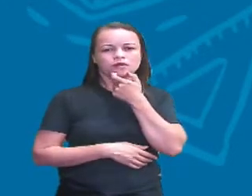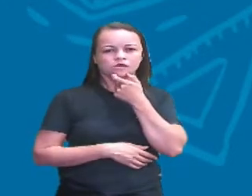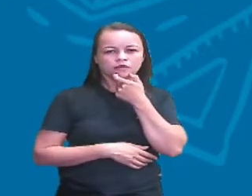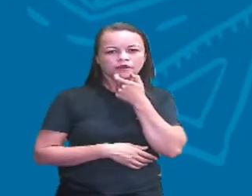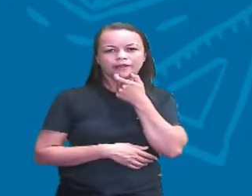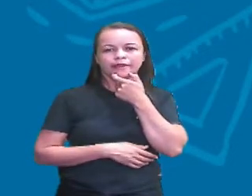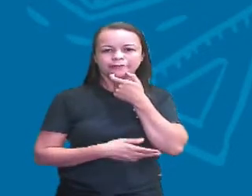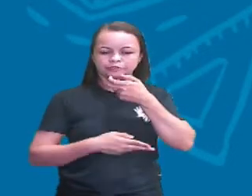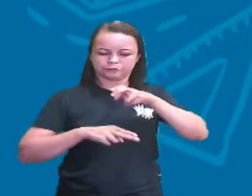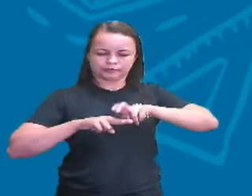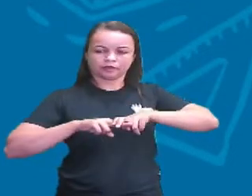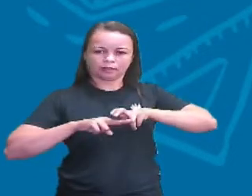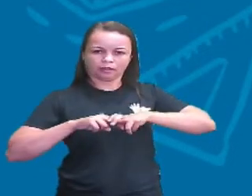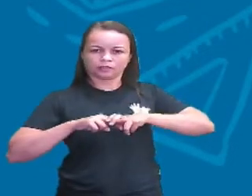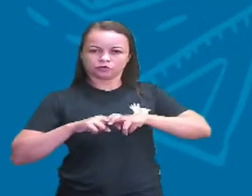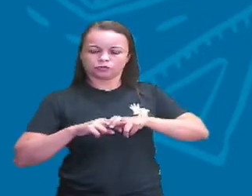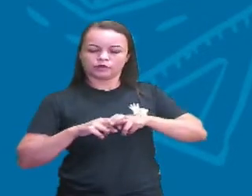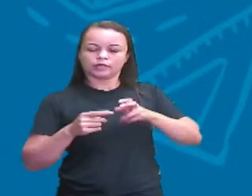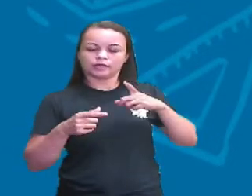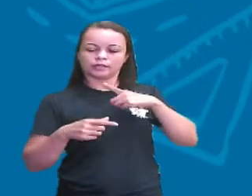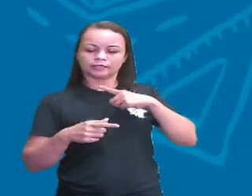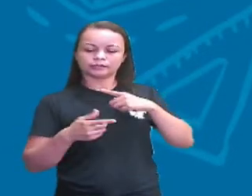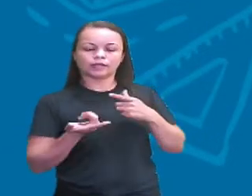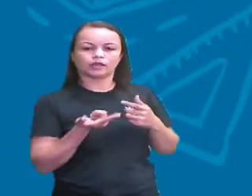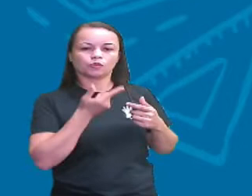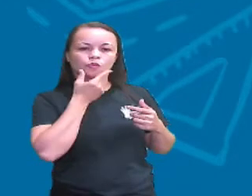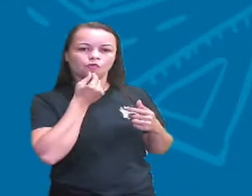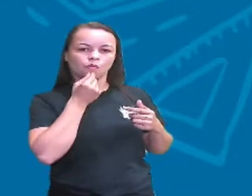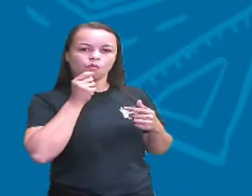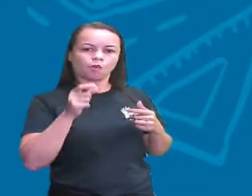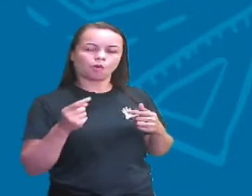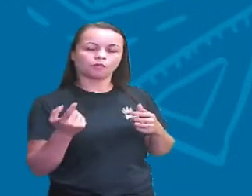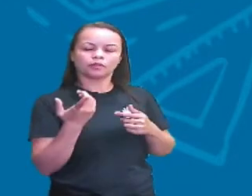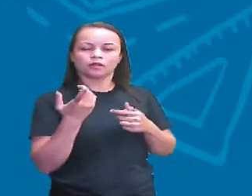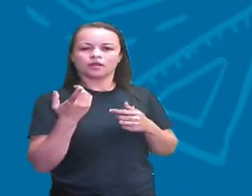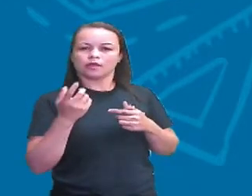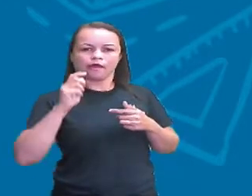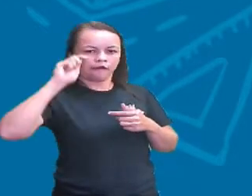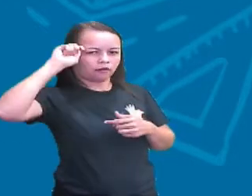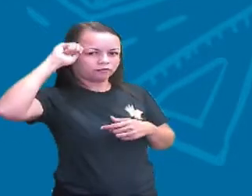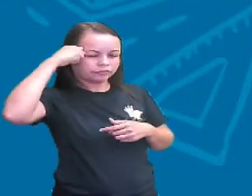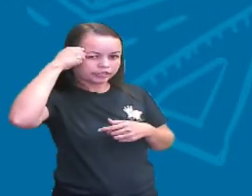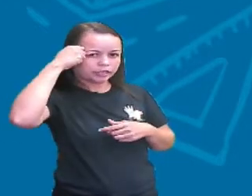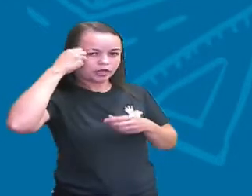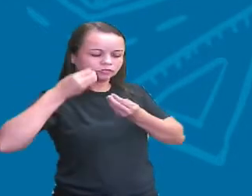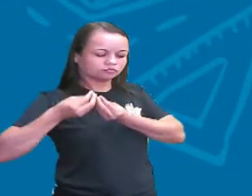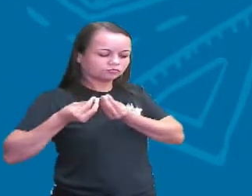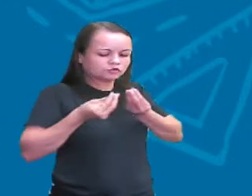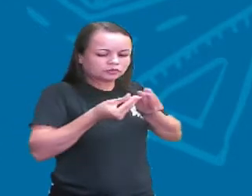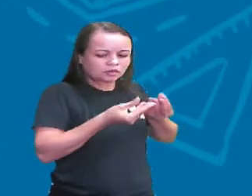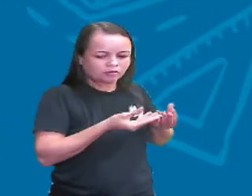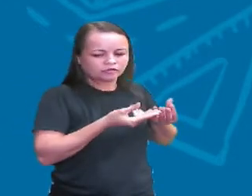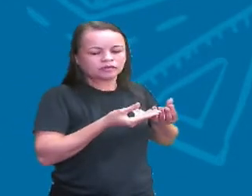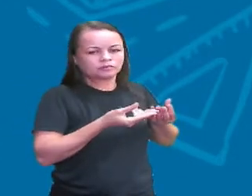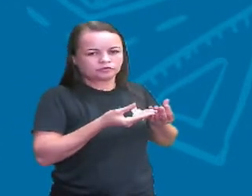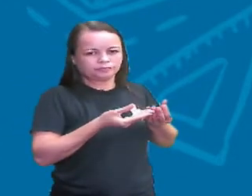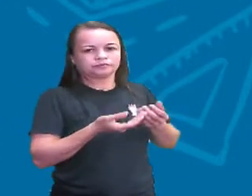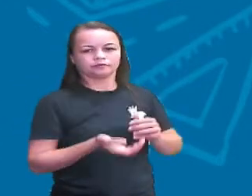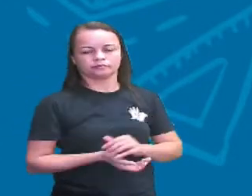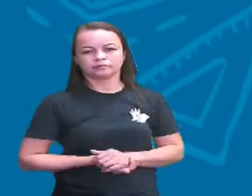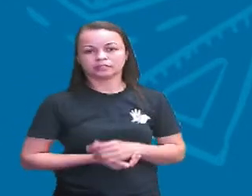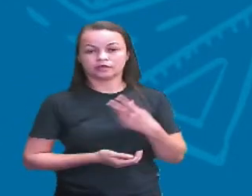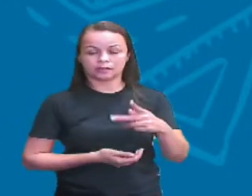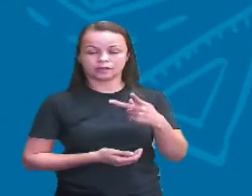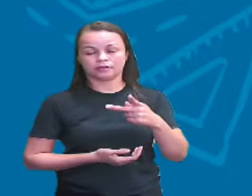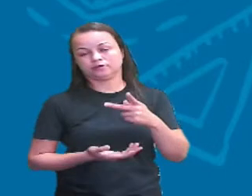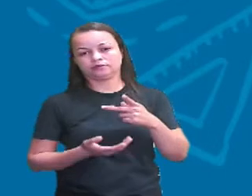sendo servido por um homem africano, tá? Essa foto representa um pouco do que estava acontecendo naquela época,